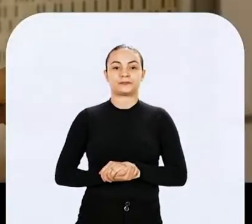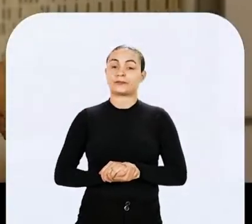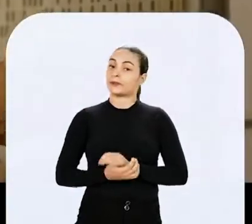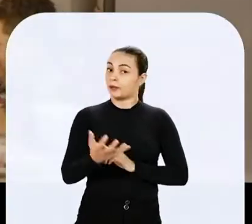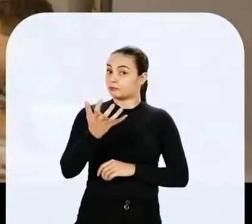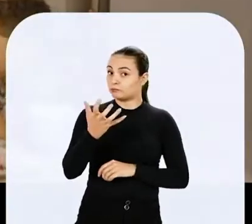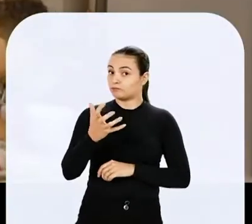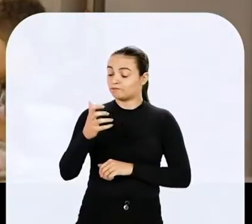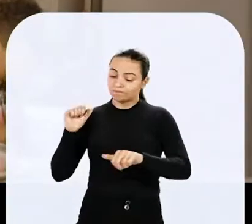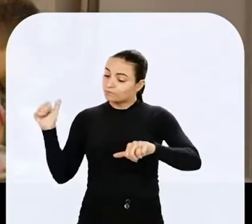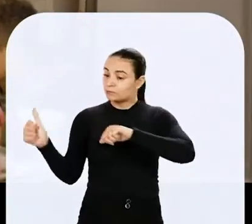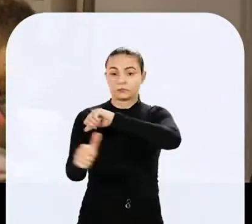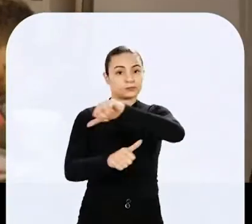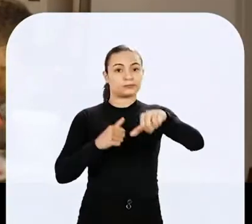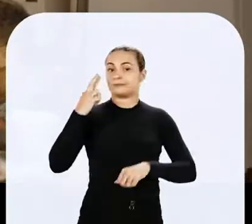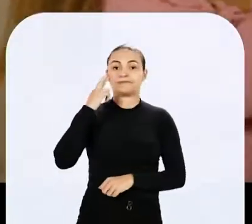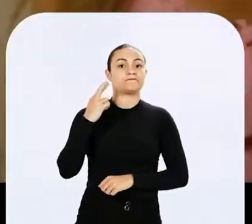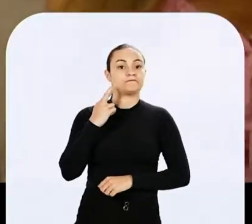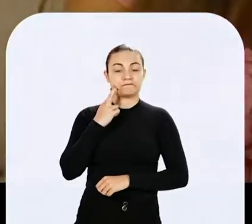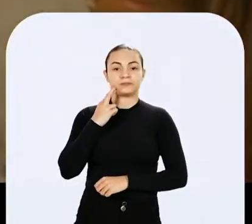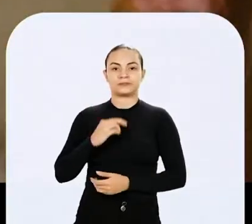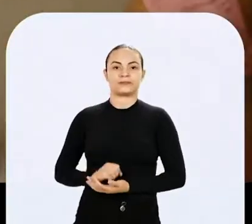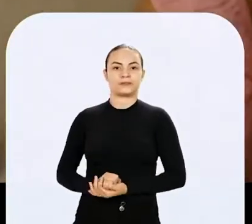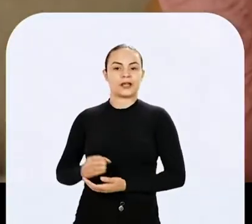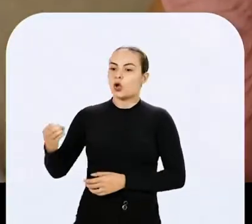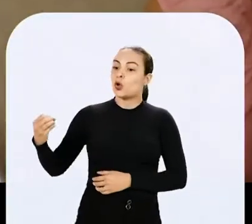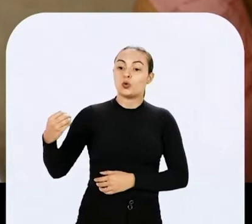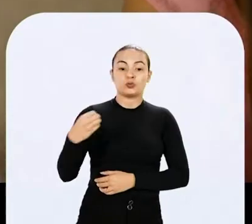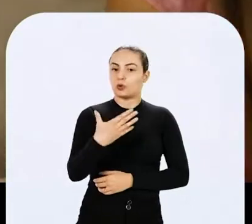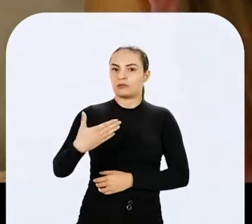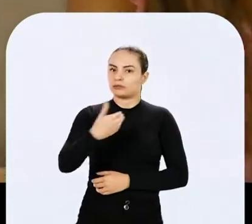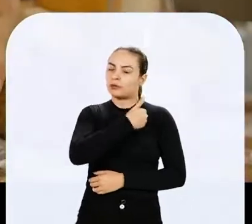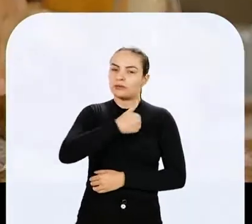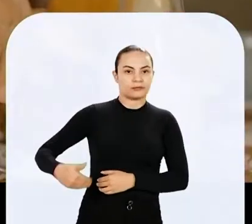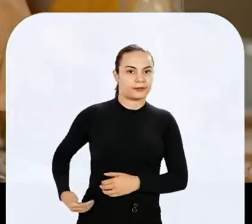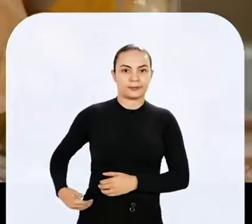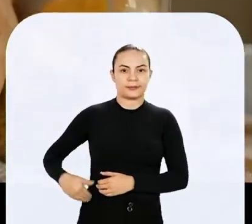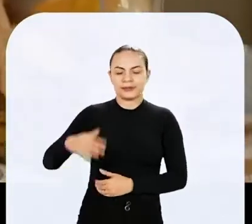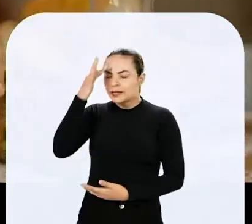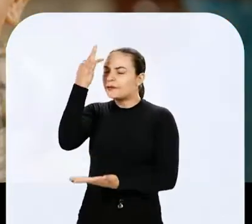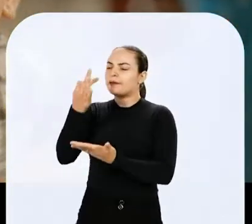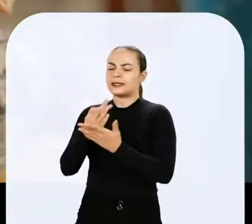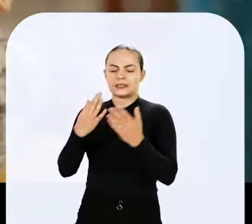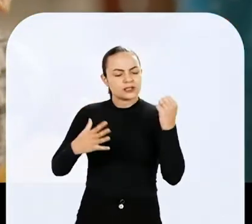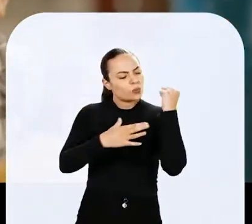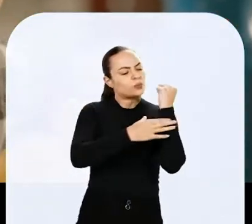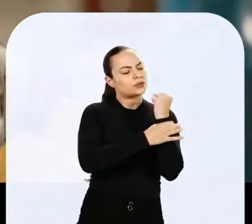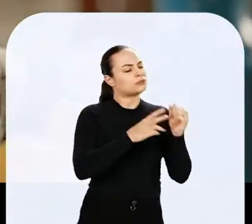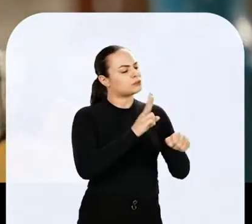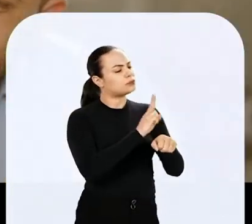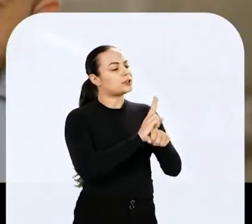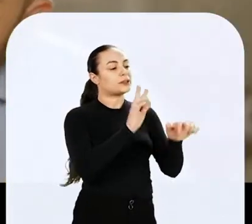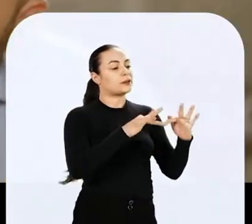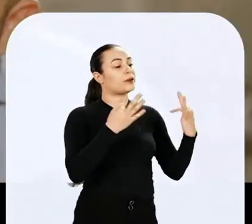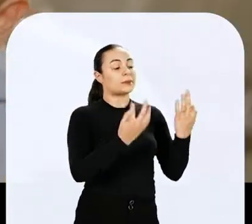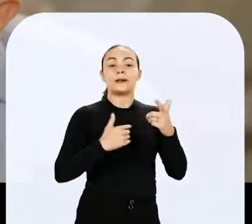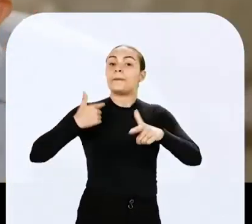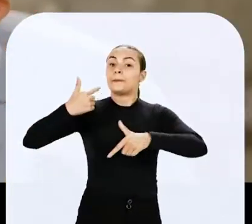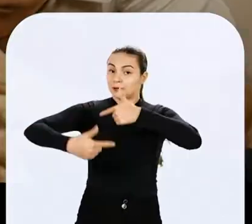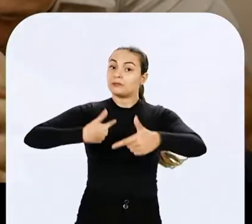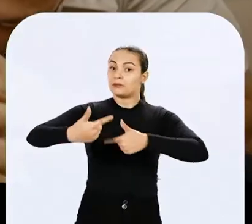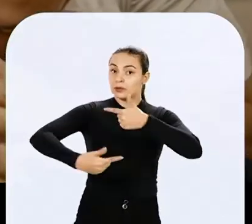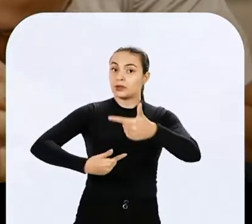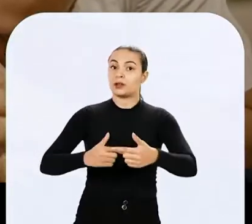Eu quero um novo tempo para Rondônia. Um novo tempo para quem tem fé e quer segurança para cuidar da família, para